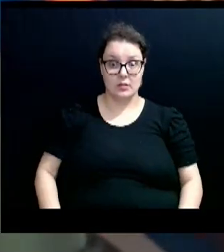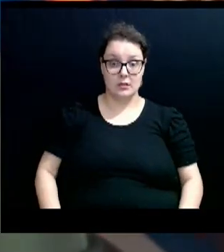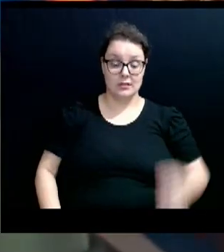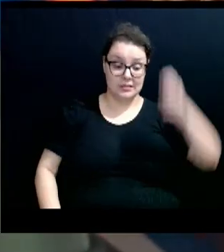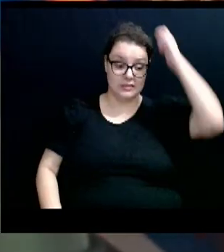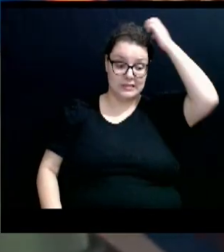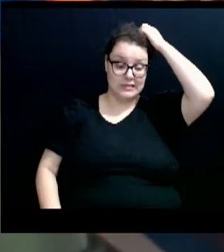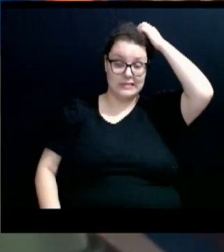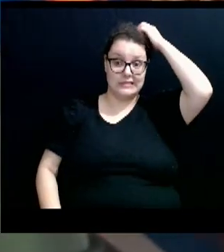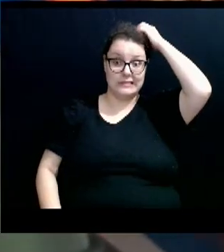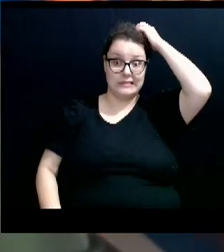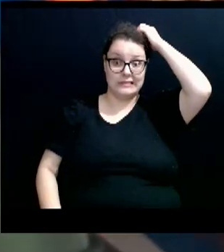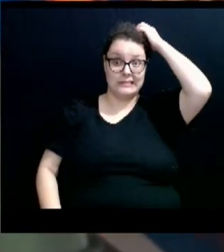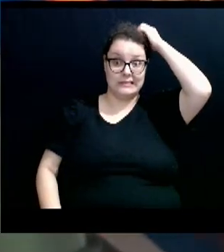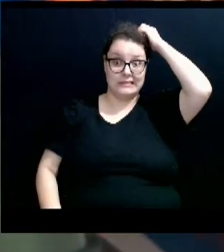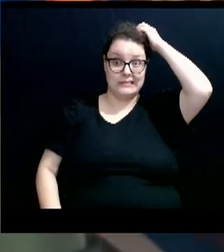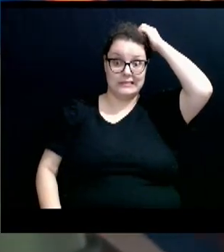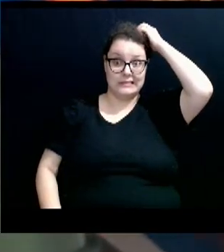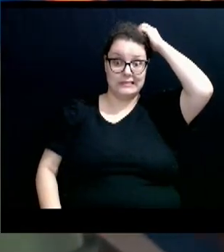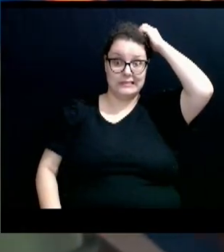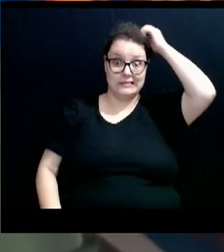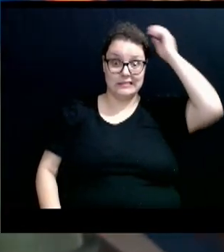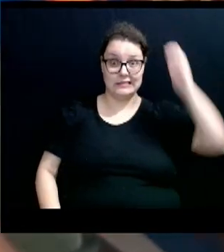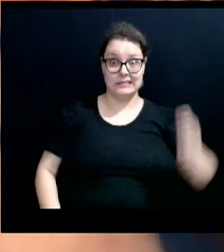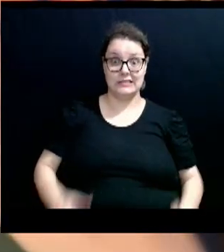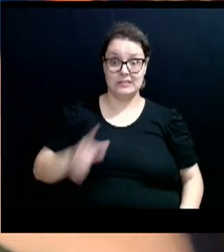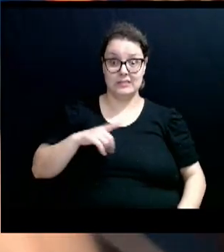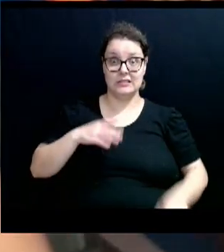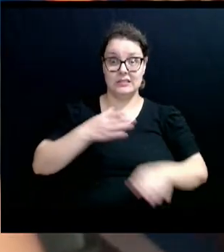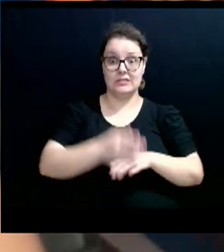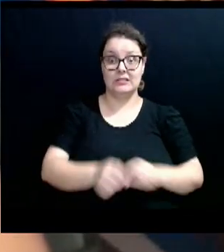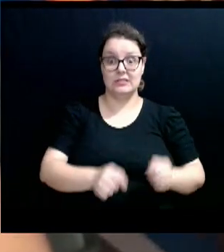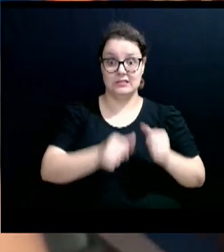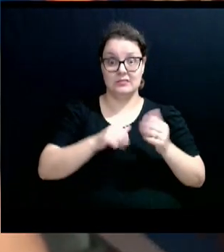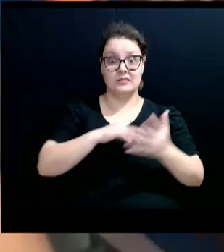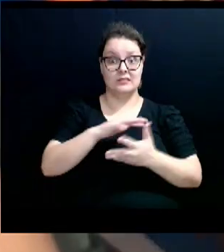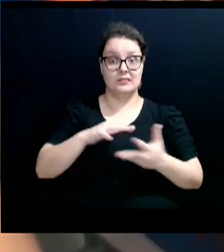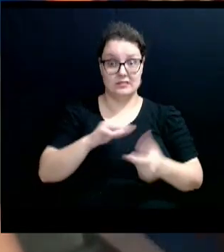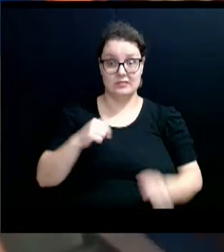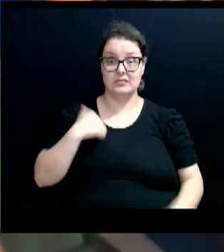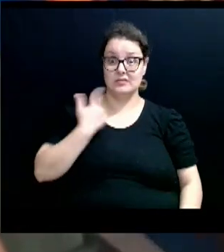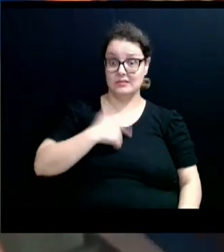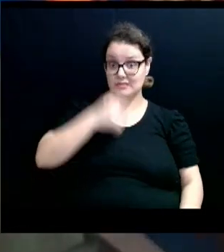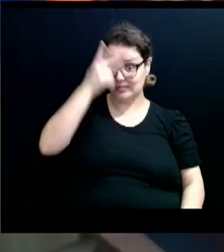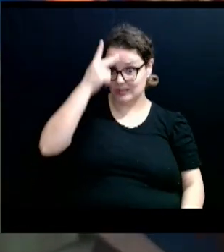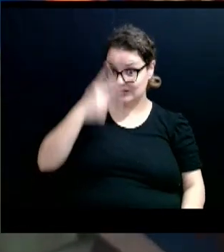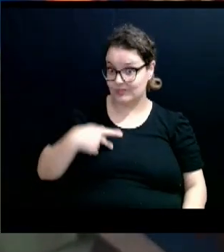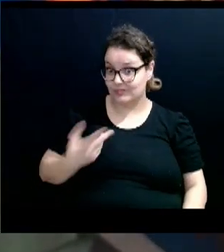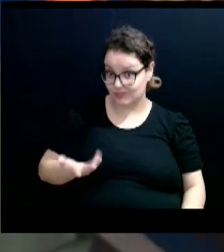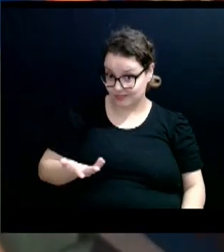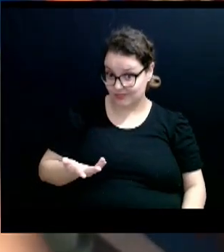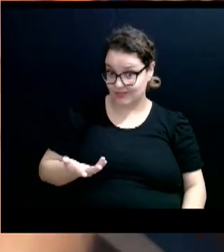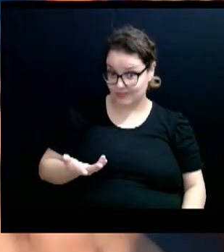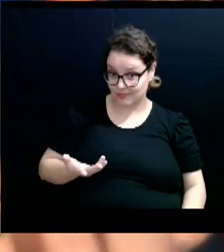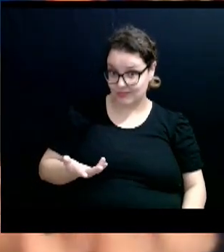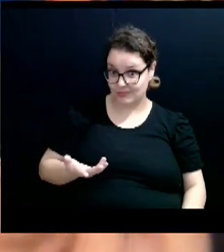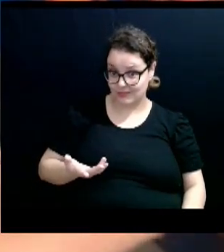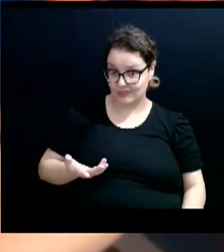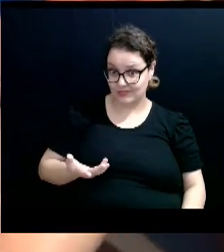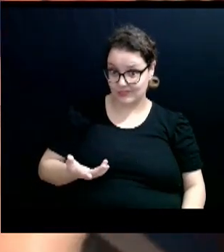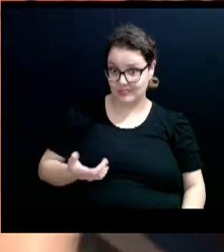que a gente ter acesso a todos esses benefícios vai ser sustentável para nós mesmos? Será que de repente a gente vai ter que